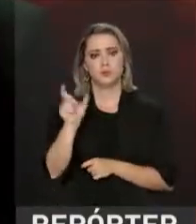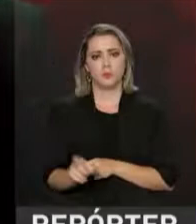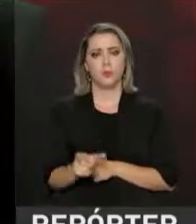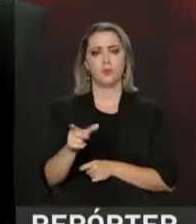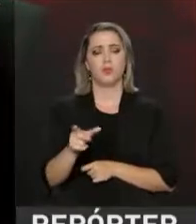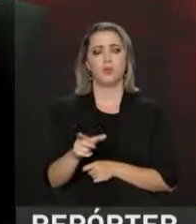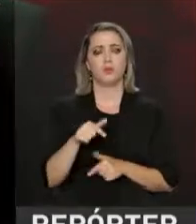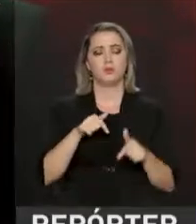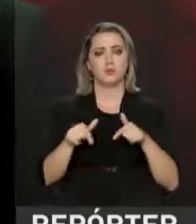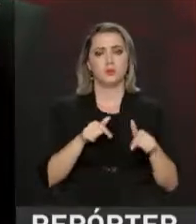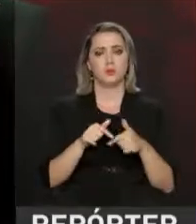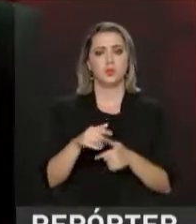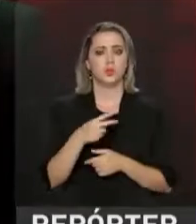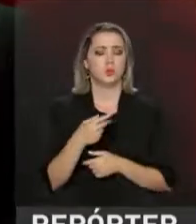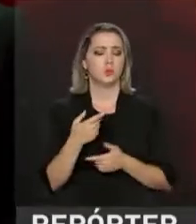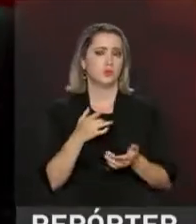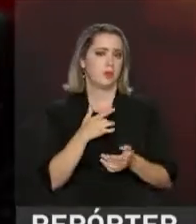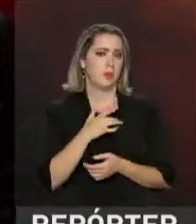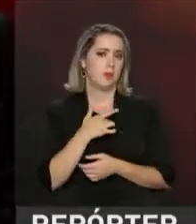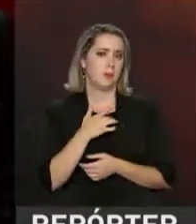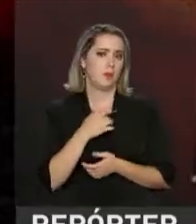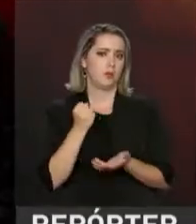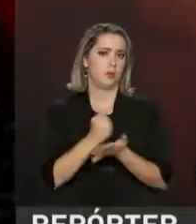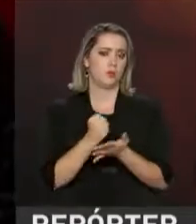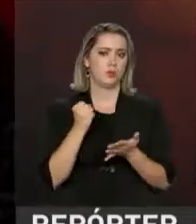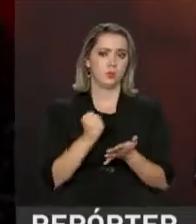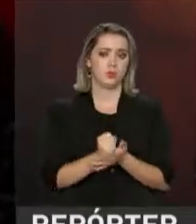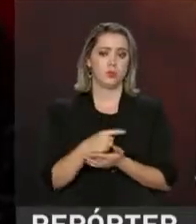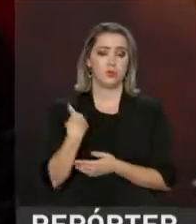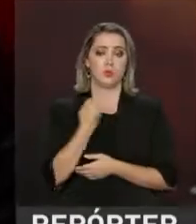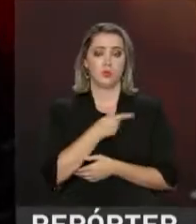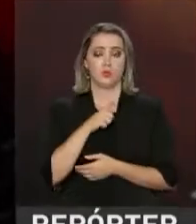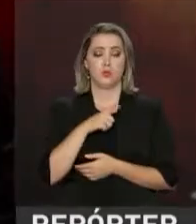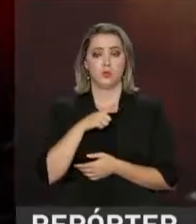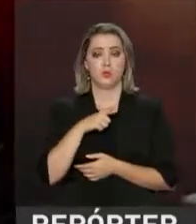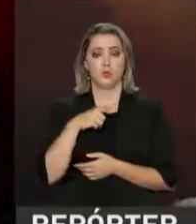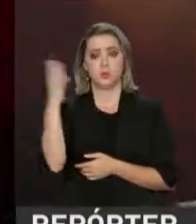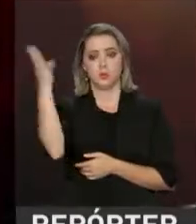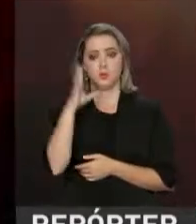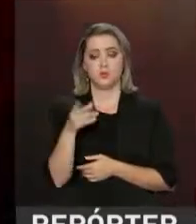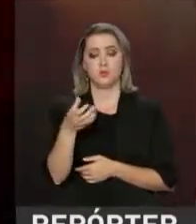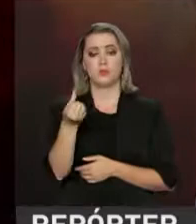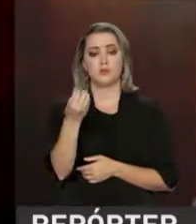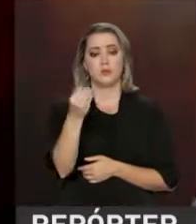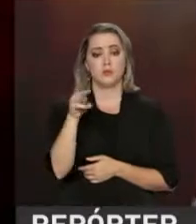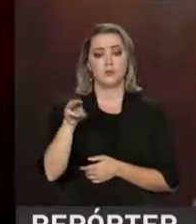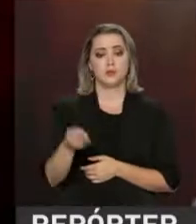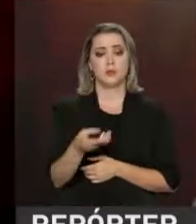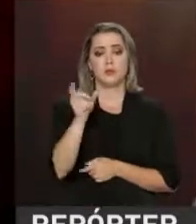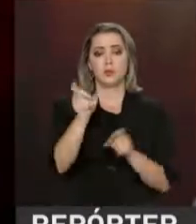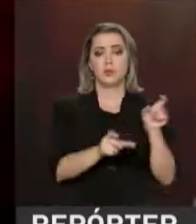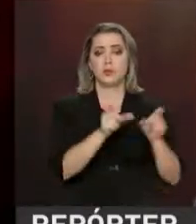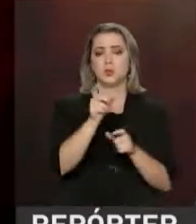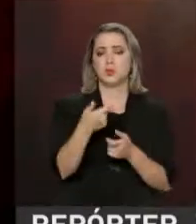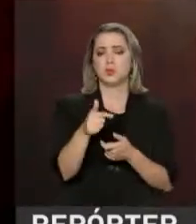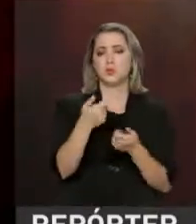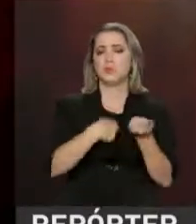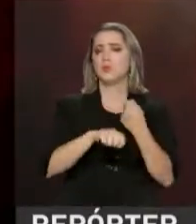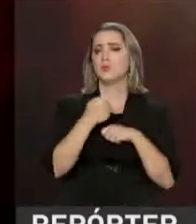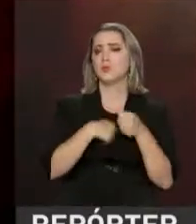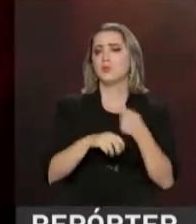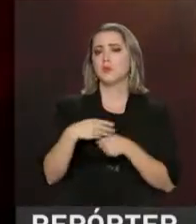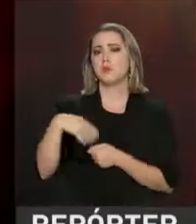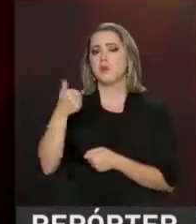não fique com medo de contratar nós temos no brasil 60 milhões de pessoas em uma atividade econômica nós temos mais de